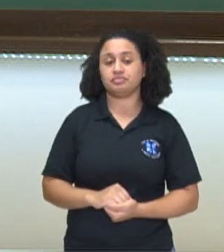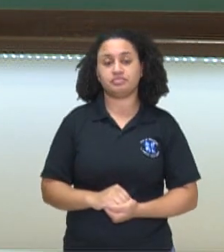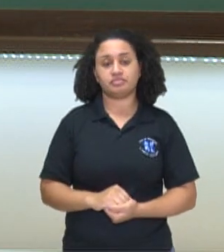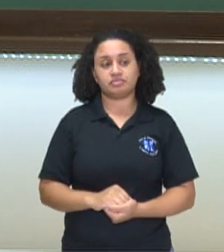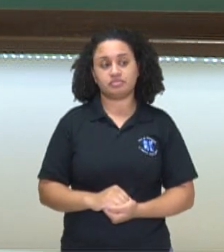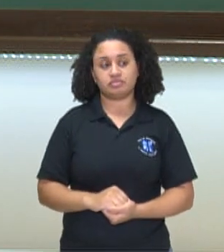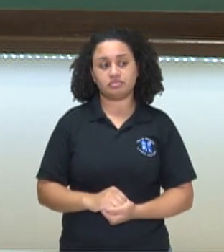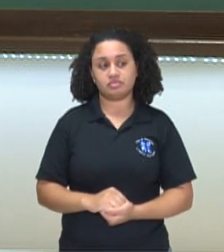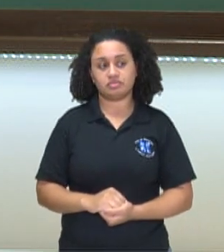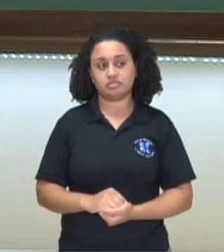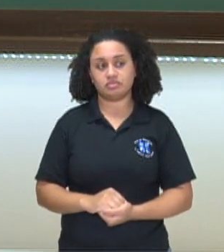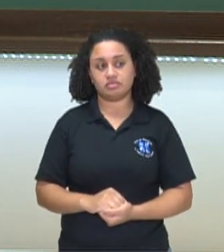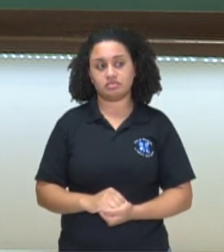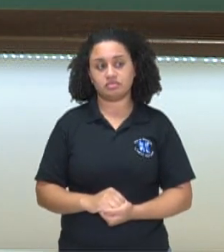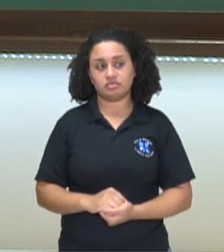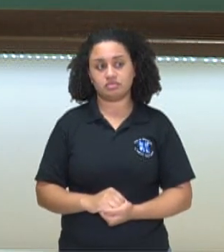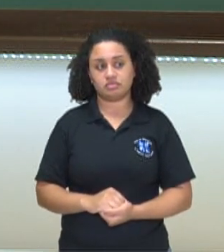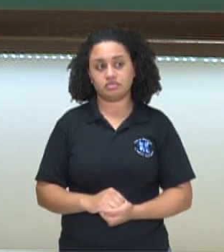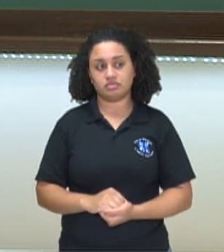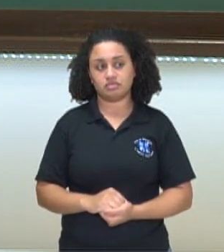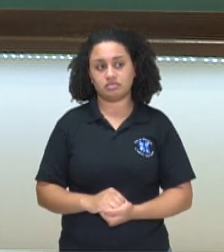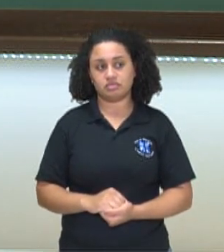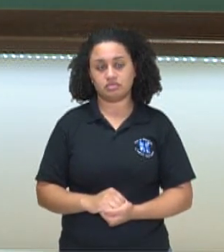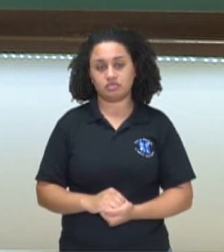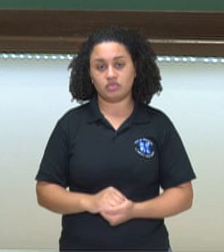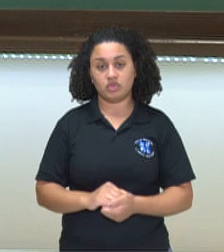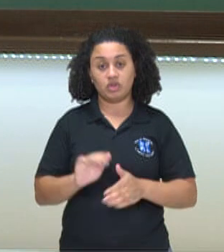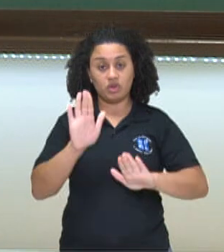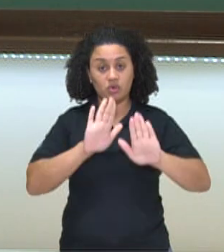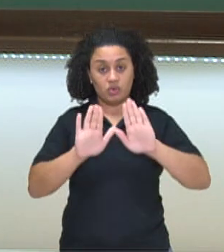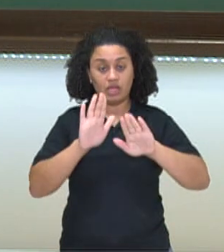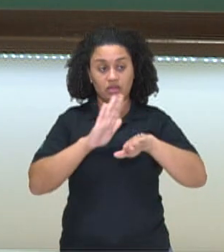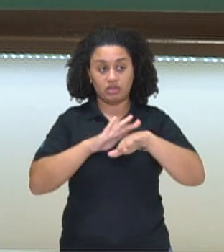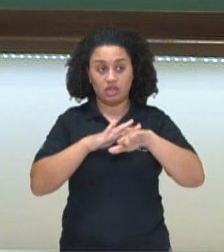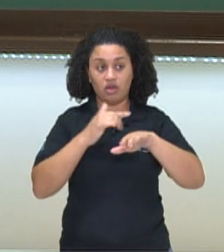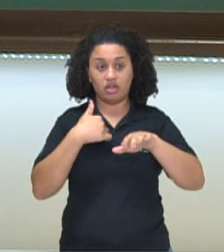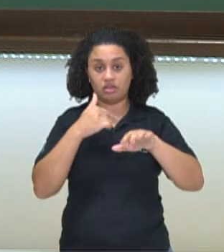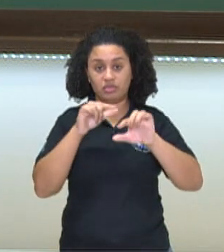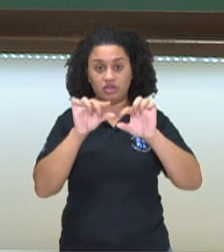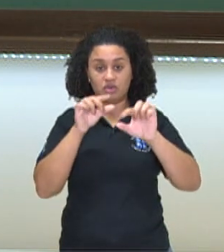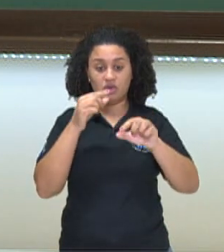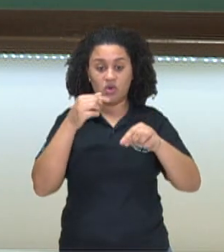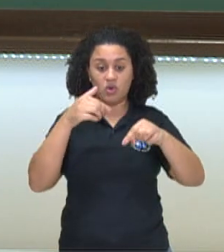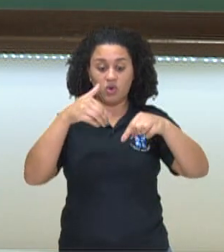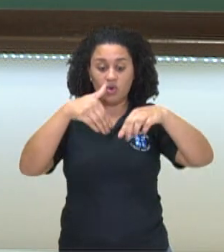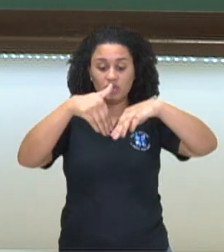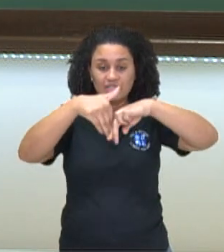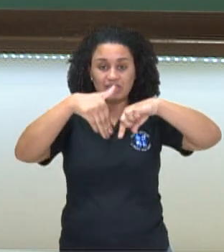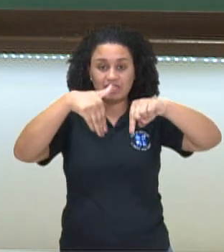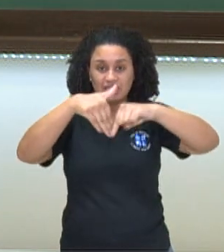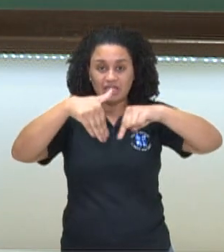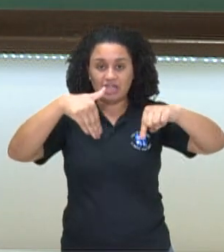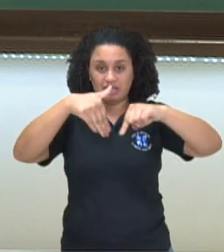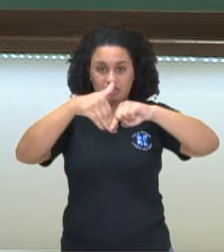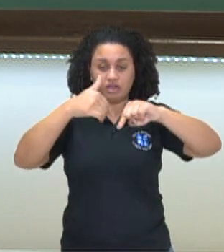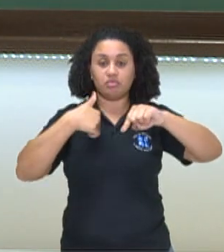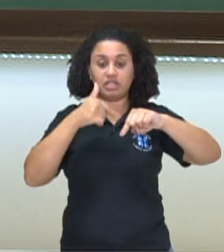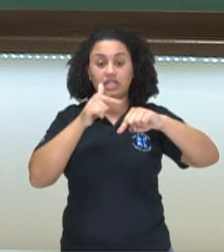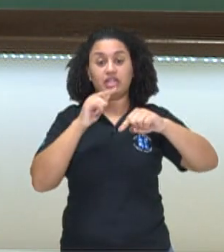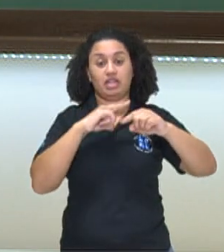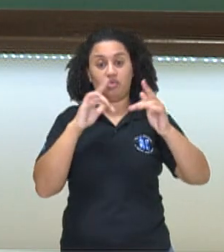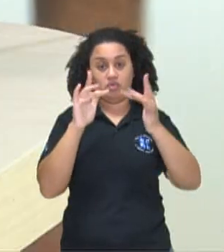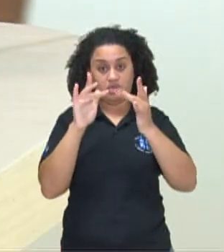cuidado na hora de aproximar para não encostar o canudo eletrizado nos canudos aqui, para não ocorrer o processo de eletrização por contato